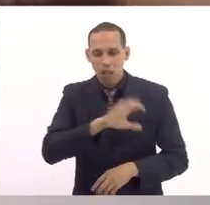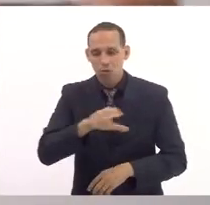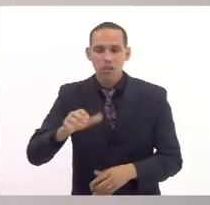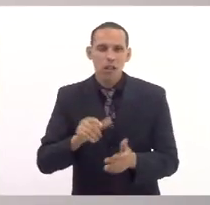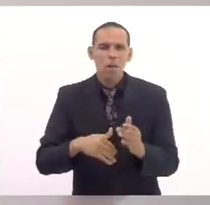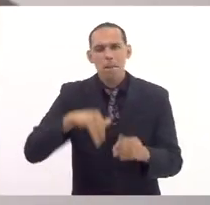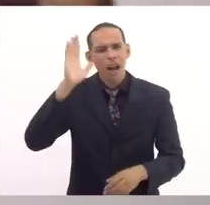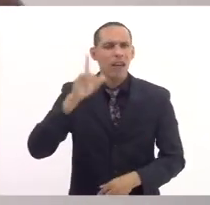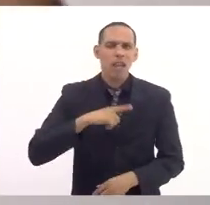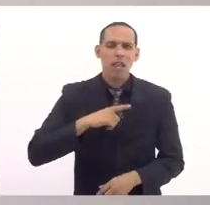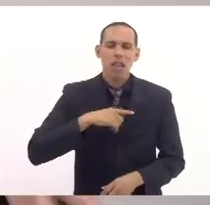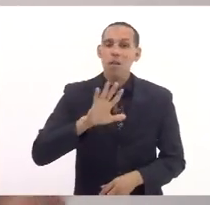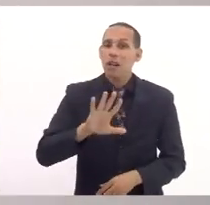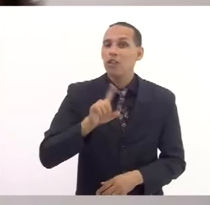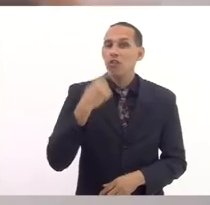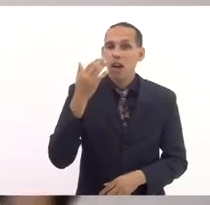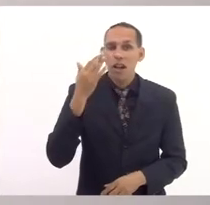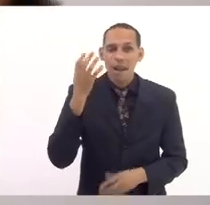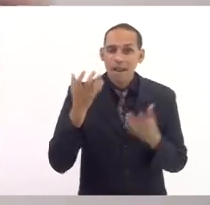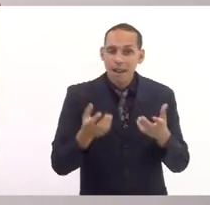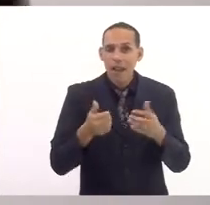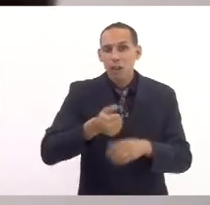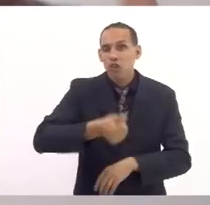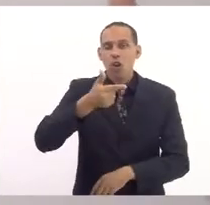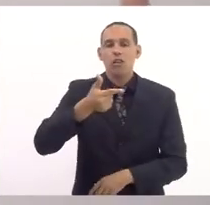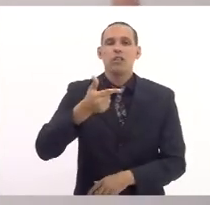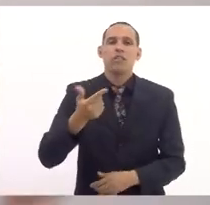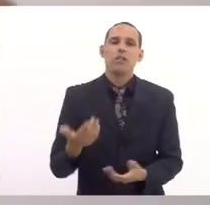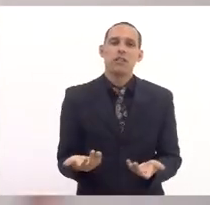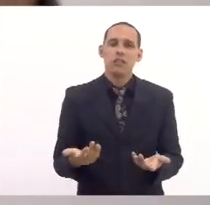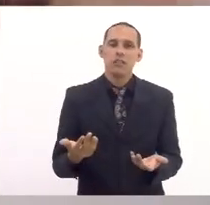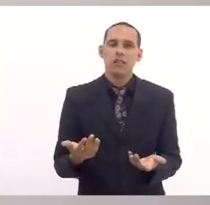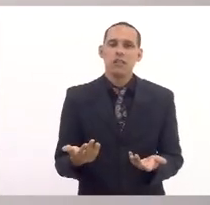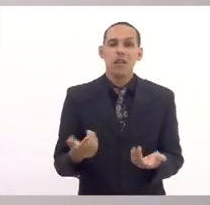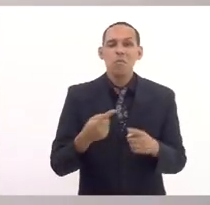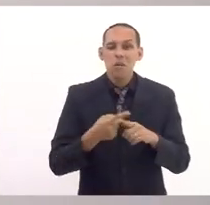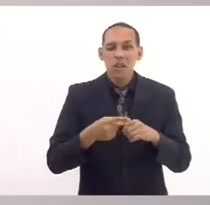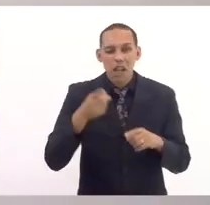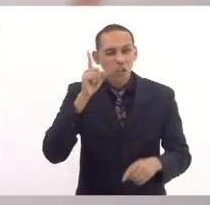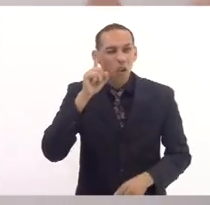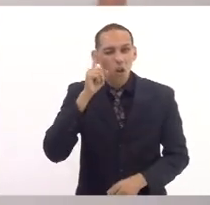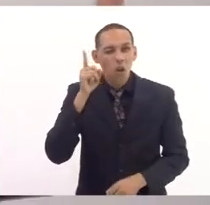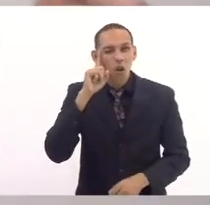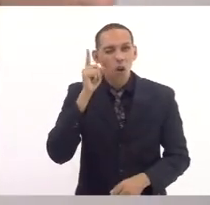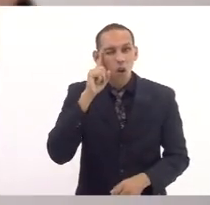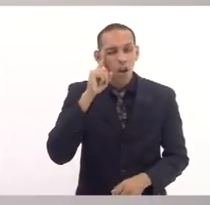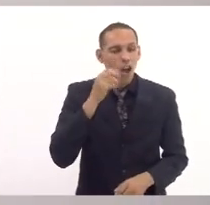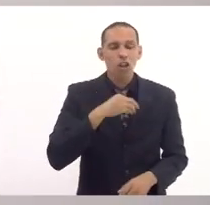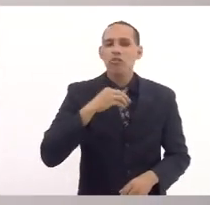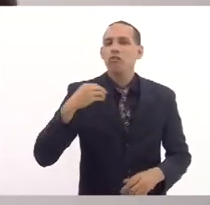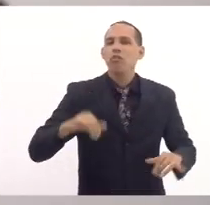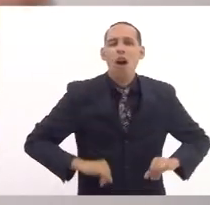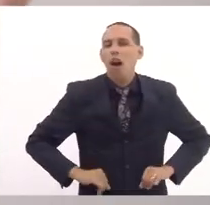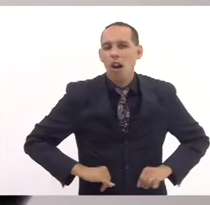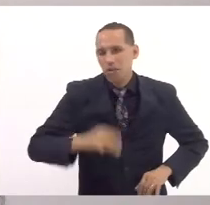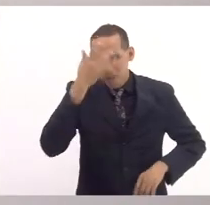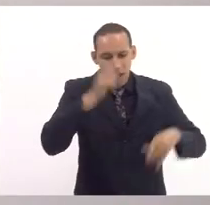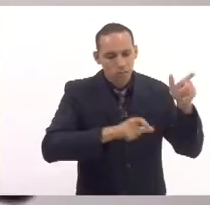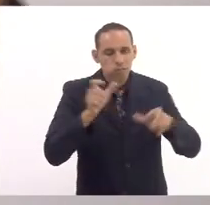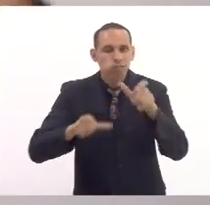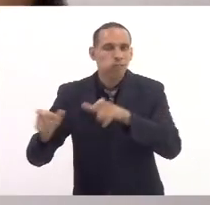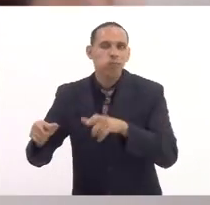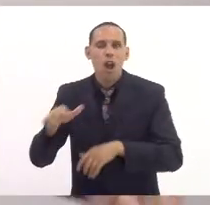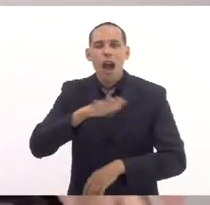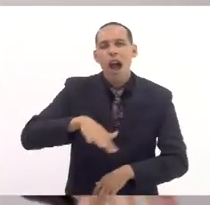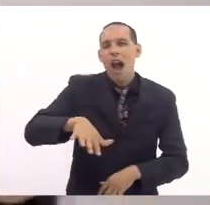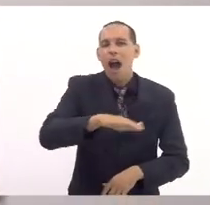o passageiro que está ali no dia a dia sofre as consequências desse absurdo que é o narcotráfico dominar essas áreas. Eu queria entender qual